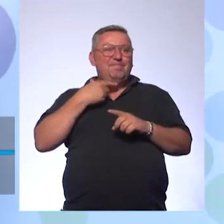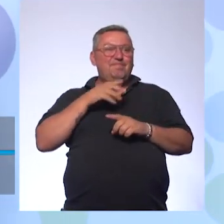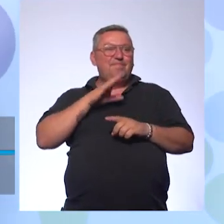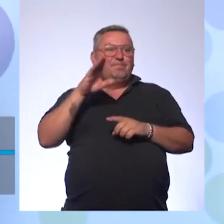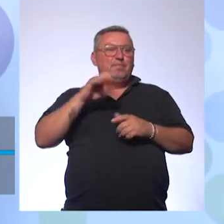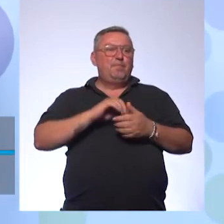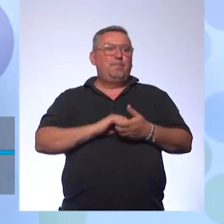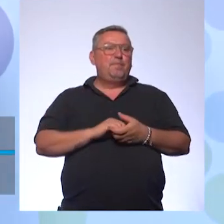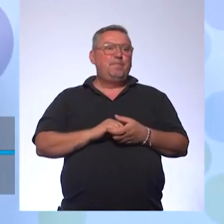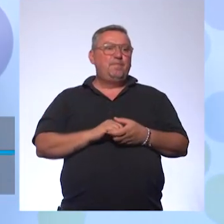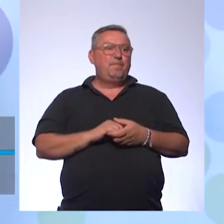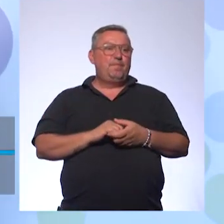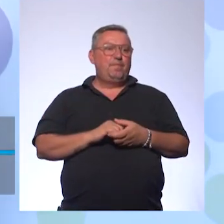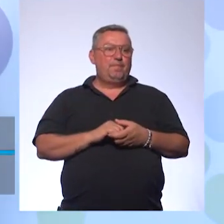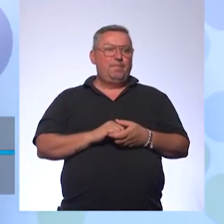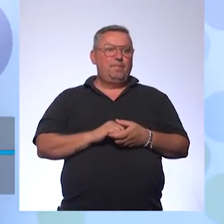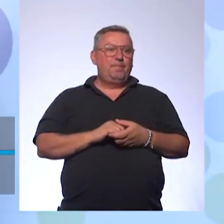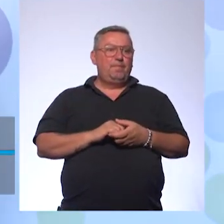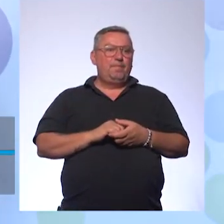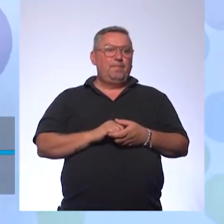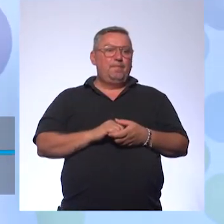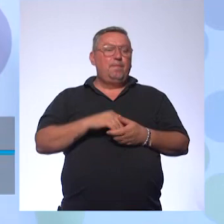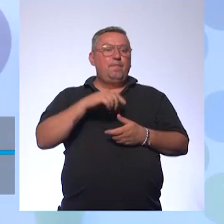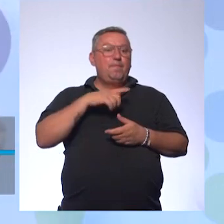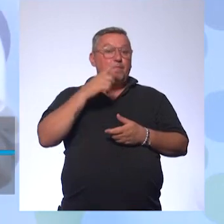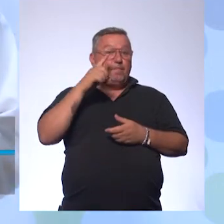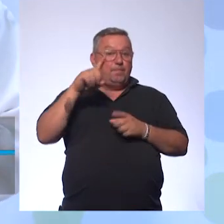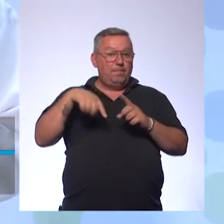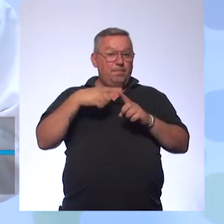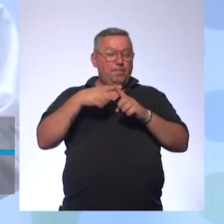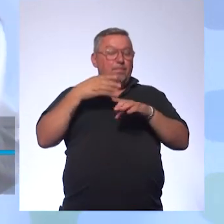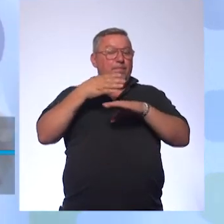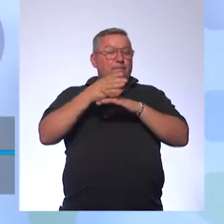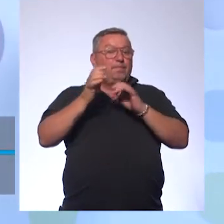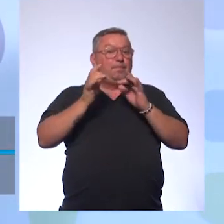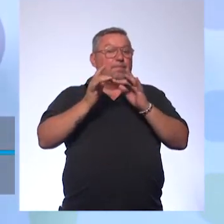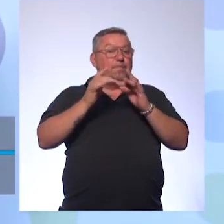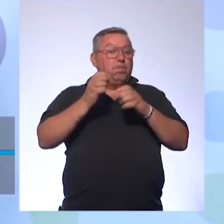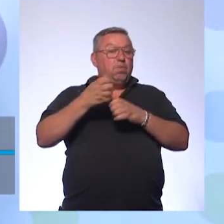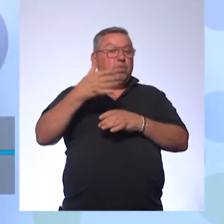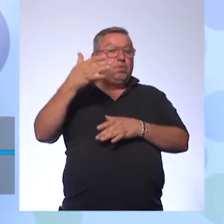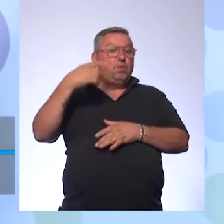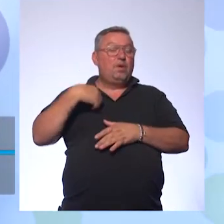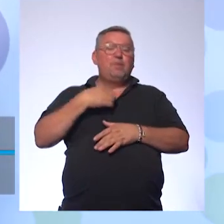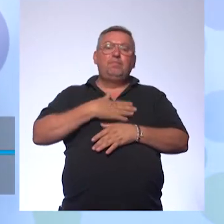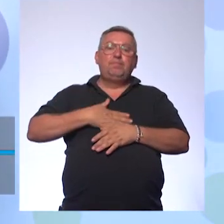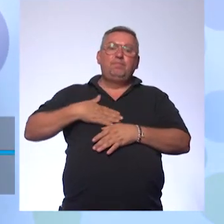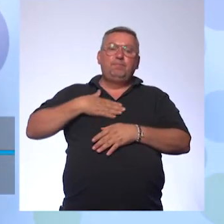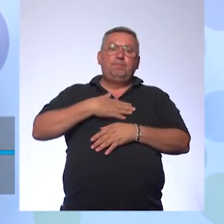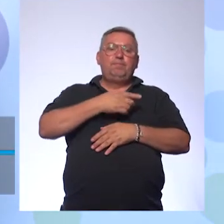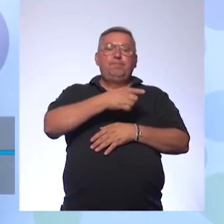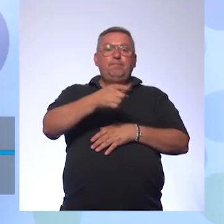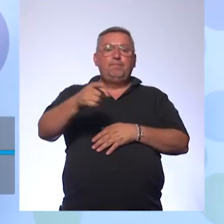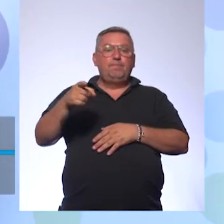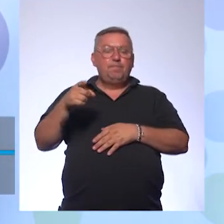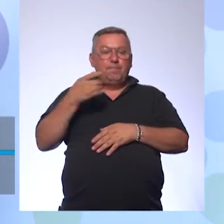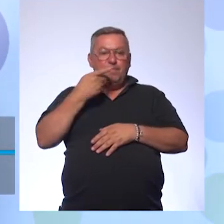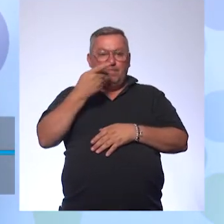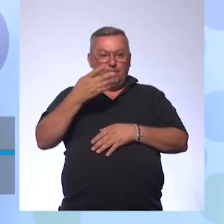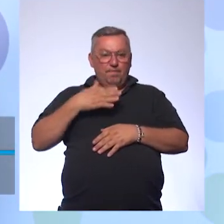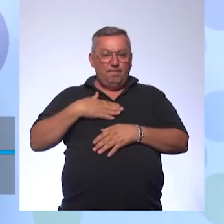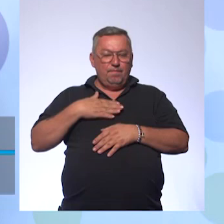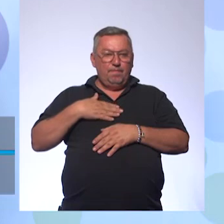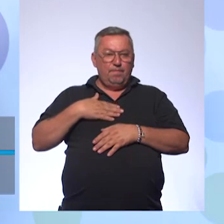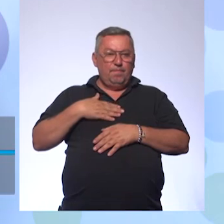podem, né, professores, colocar o nome do menino, colocar a escola, o professor quando der vai mandar os abraços, se ele, tá bom? E aí você vai